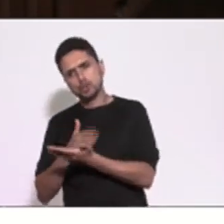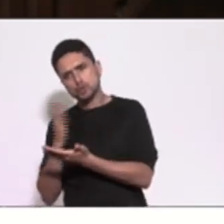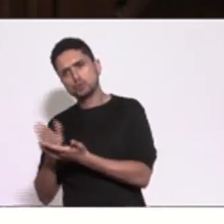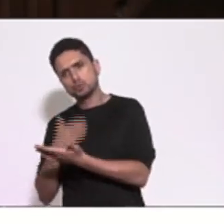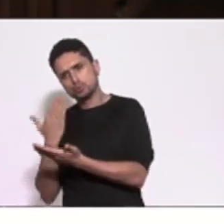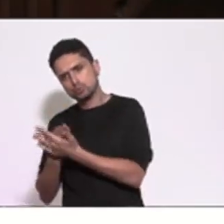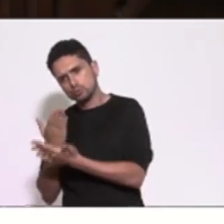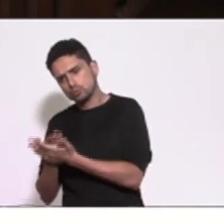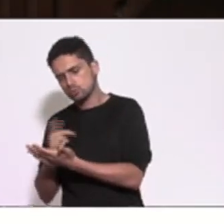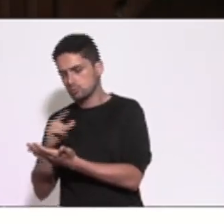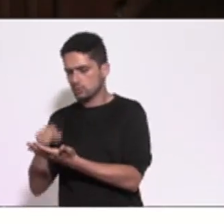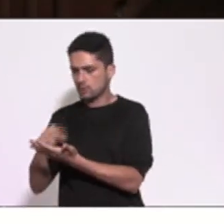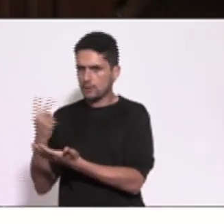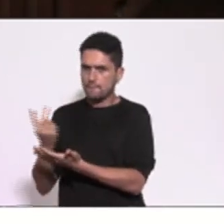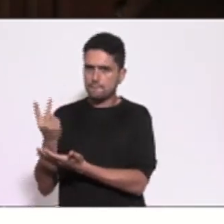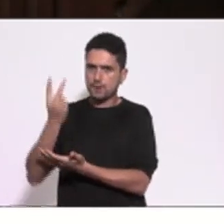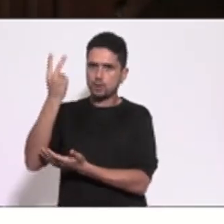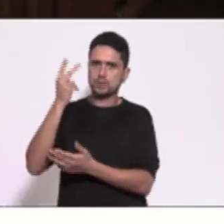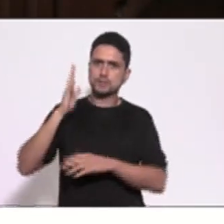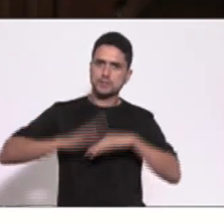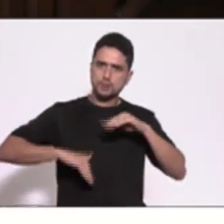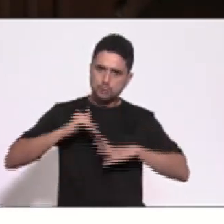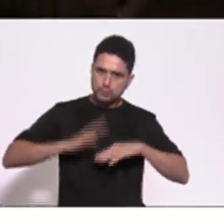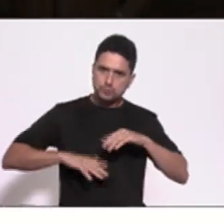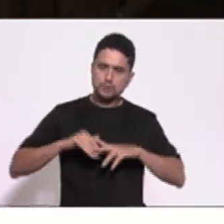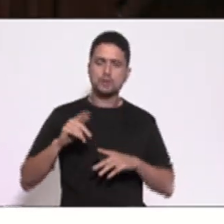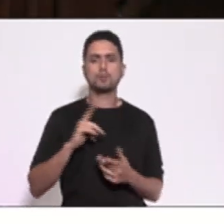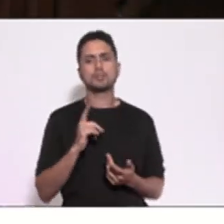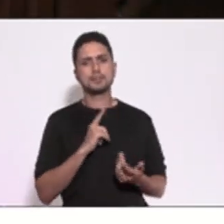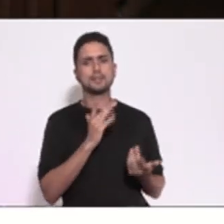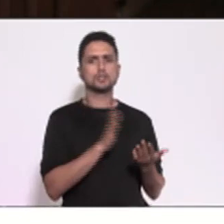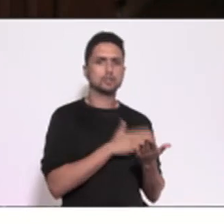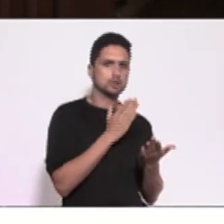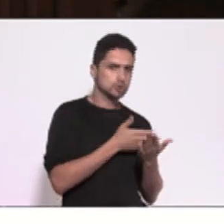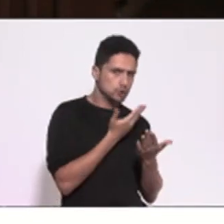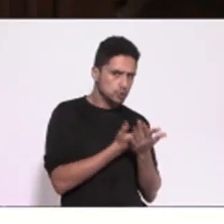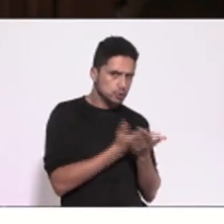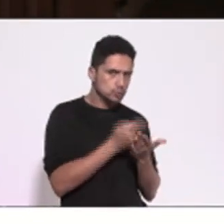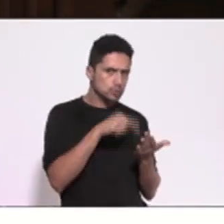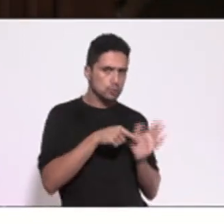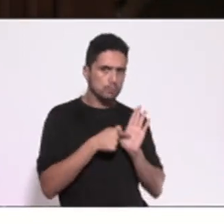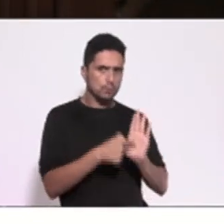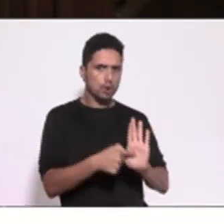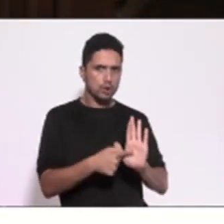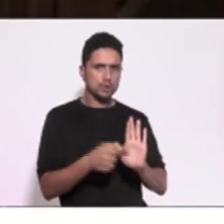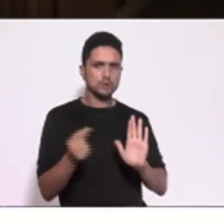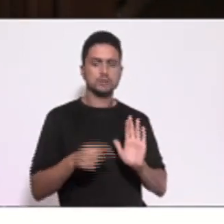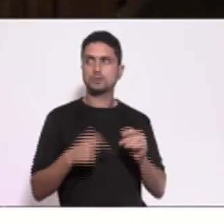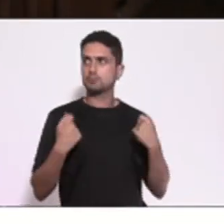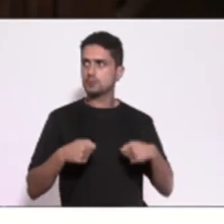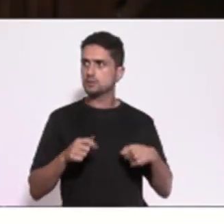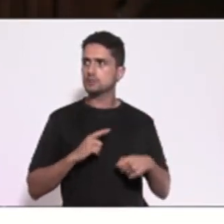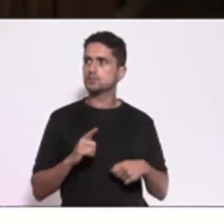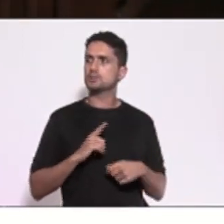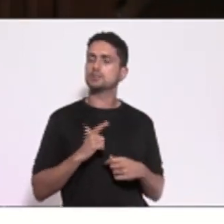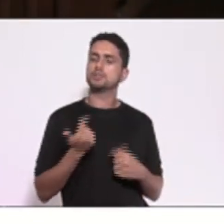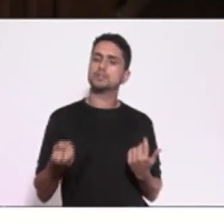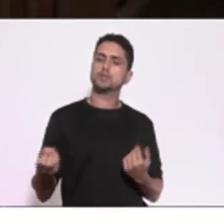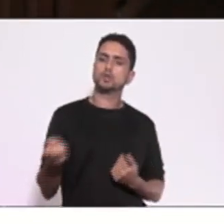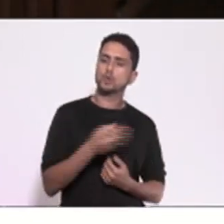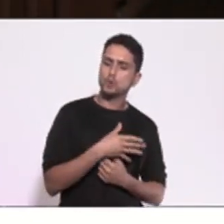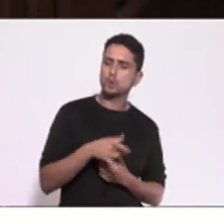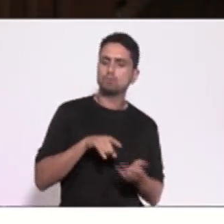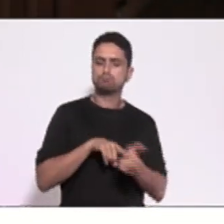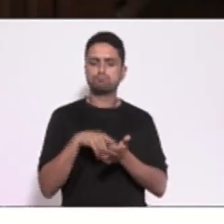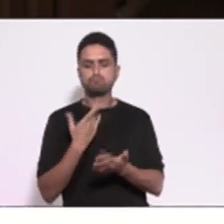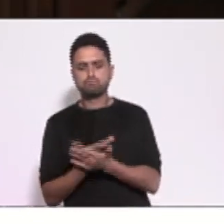valorizar, profissionalizar e dignificar os profissionais da educação. Há estudos que mostram a necessidade de redesenho e modernização